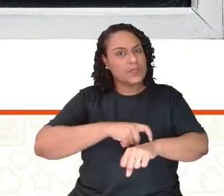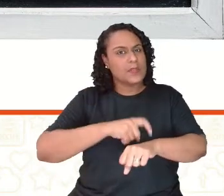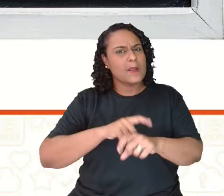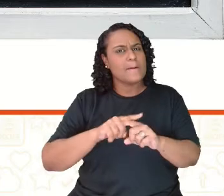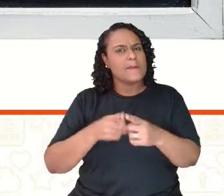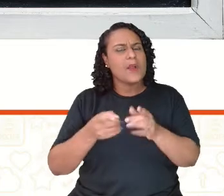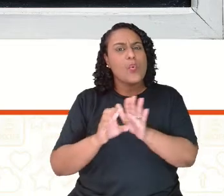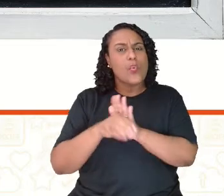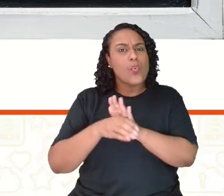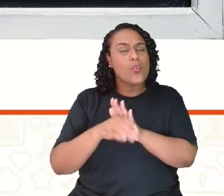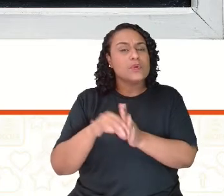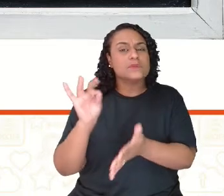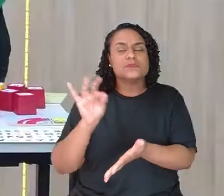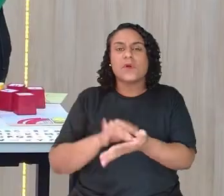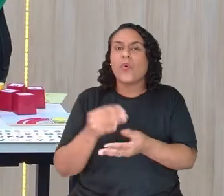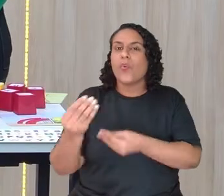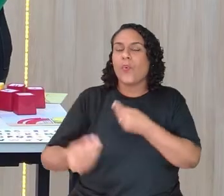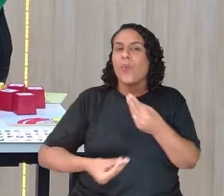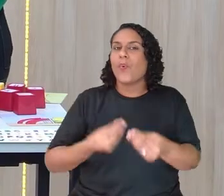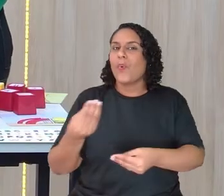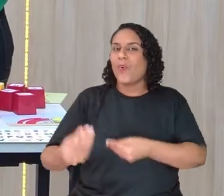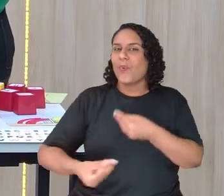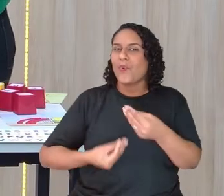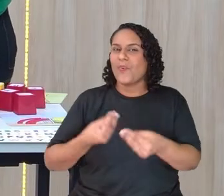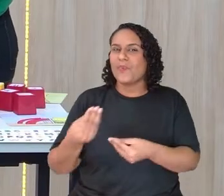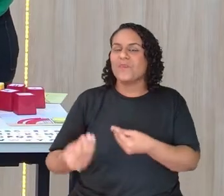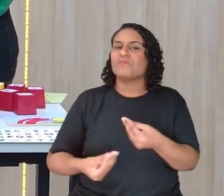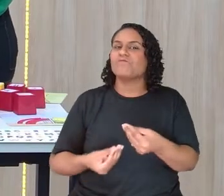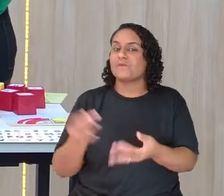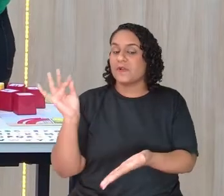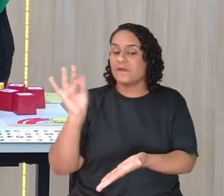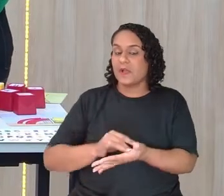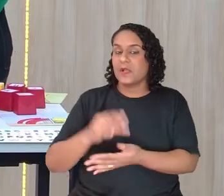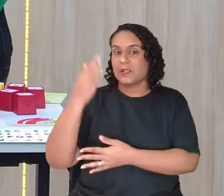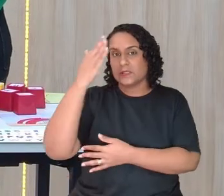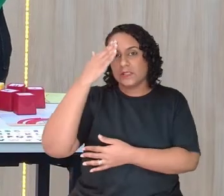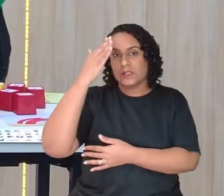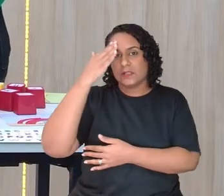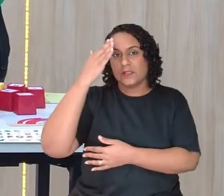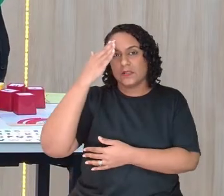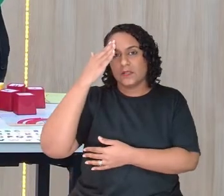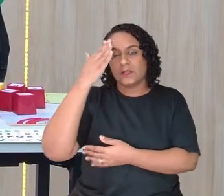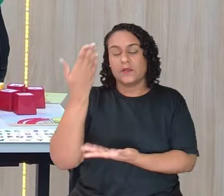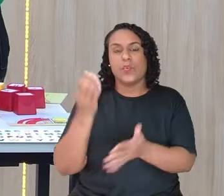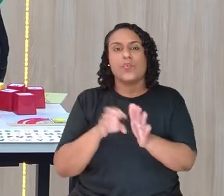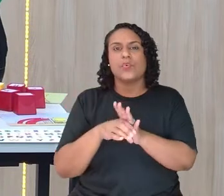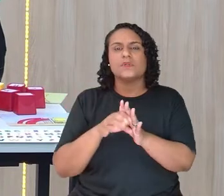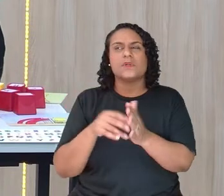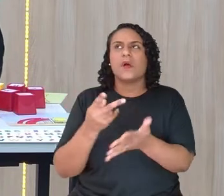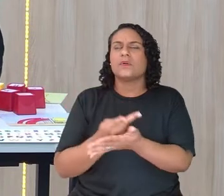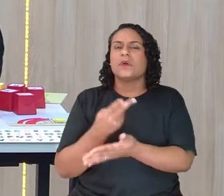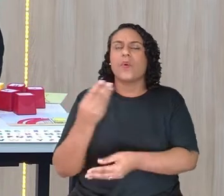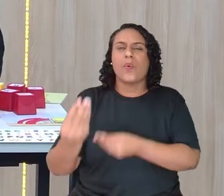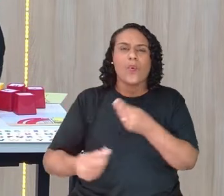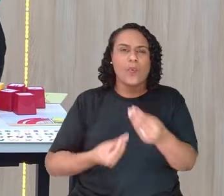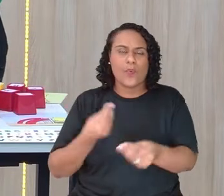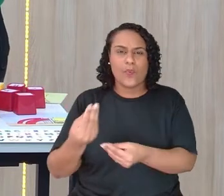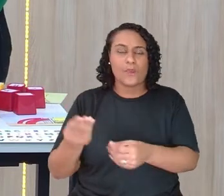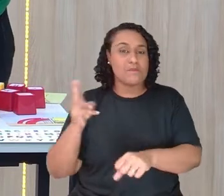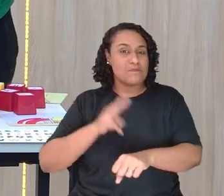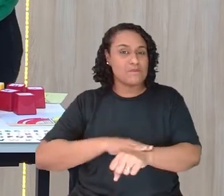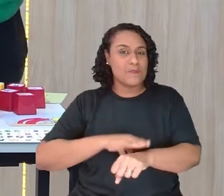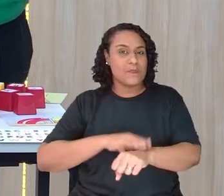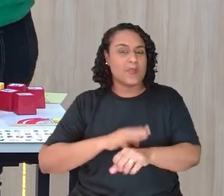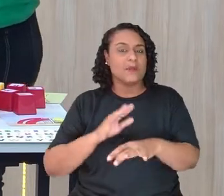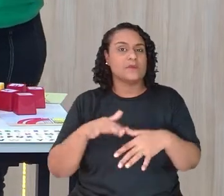e a definição? Como eu posso de verdade entender como isso acontece, em que